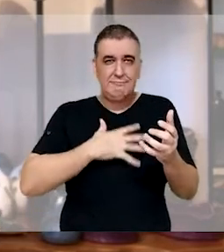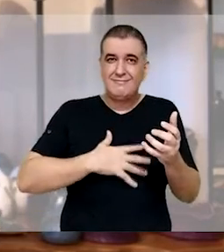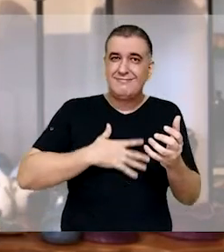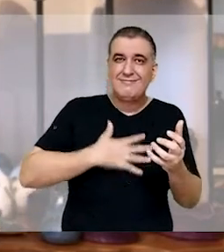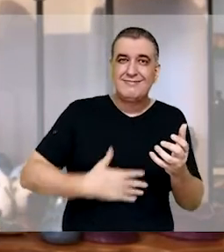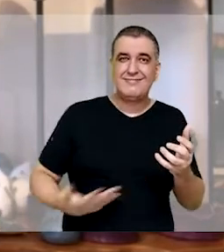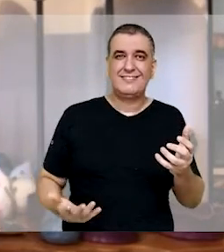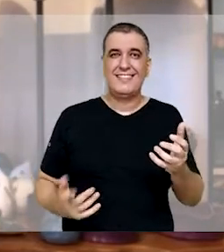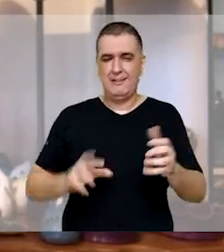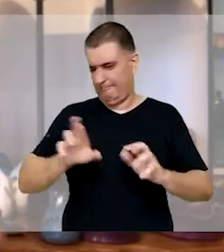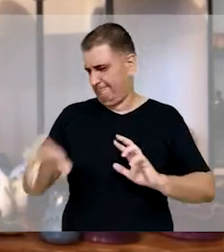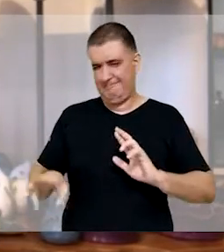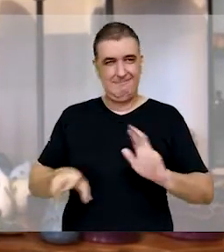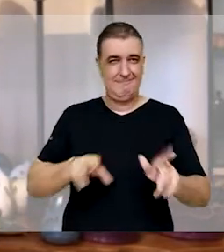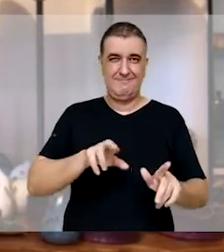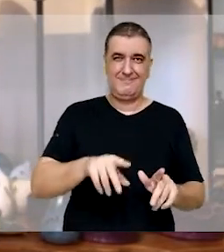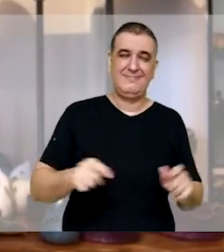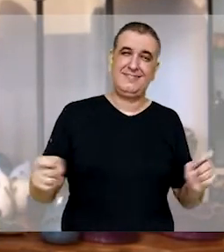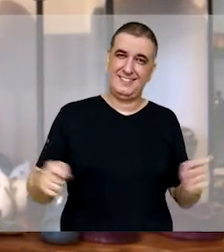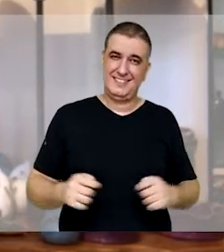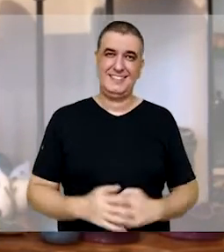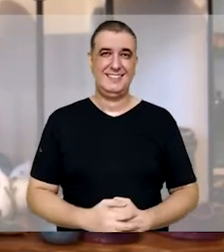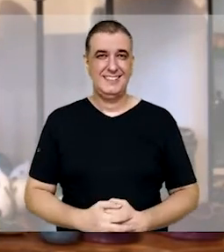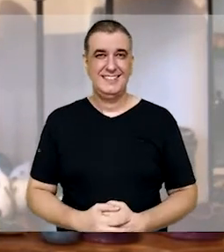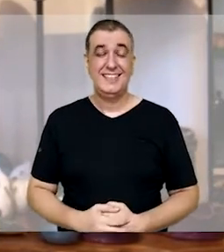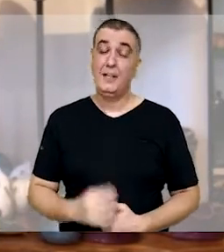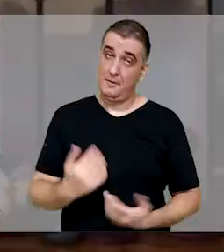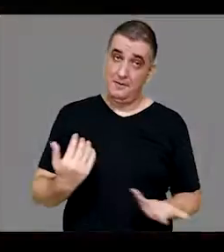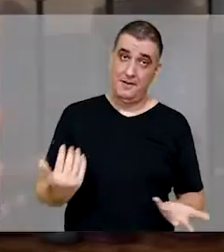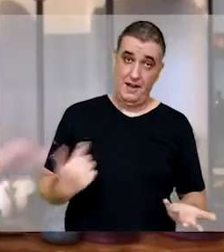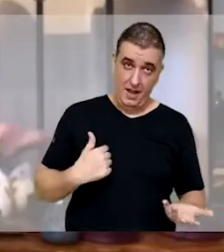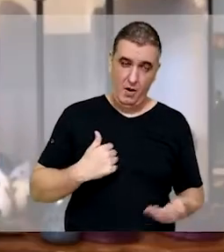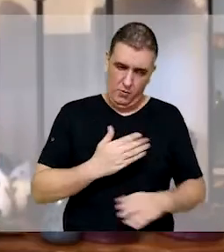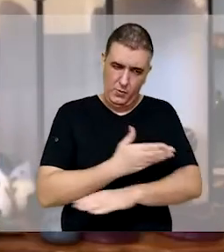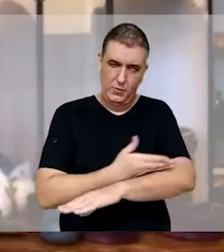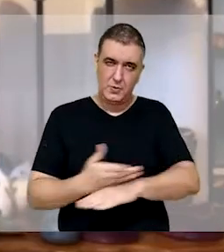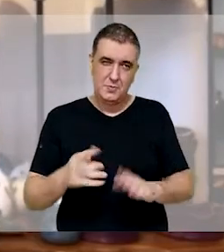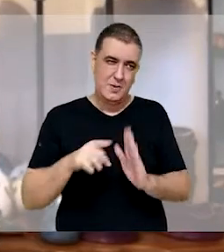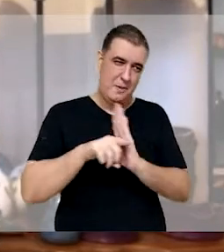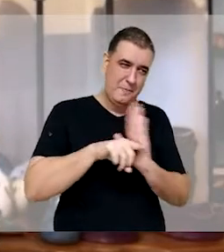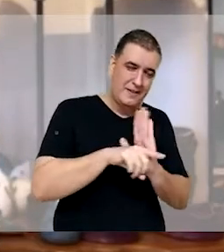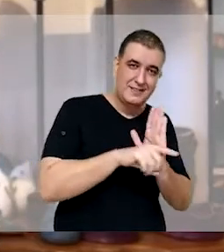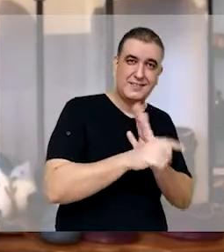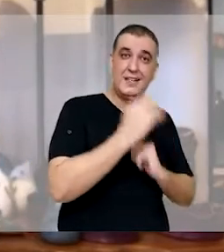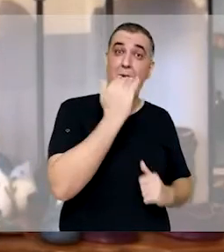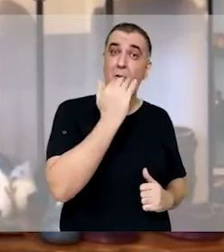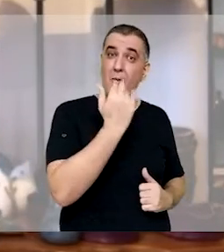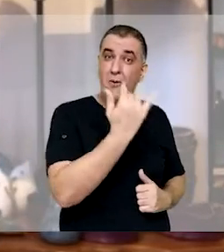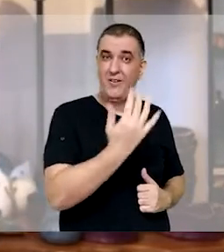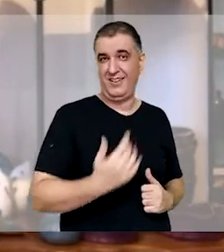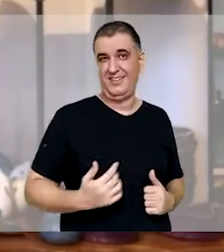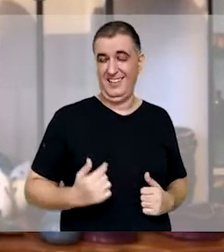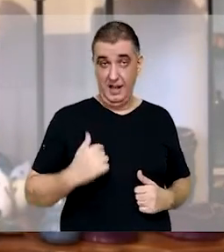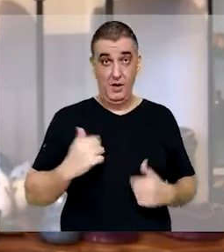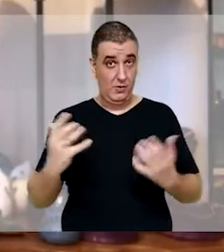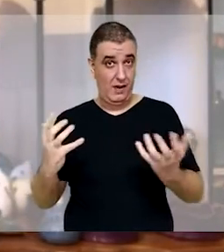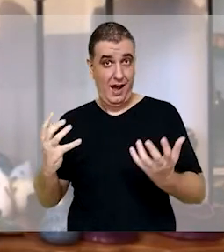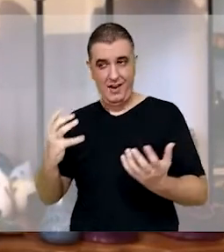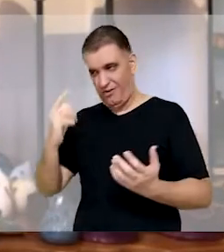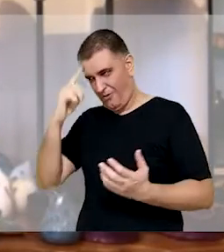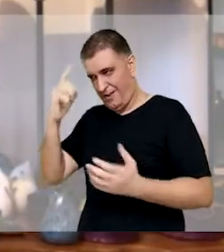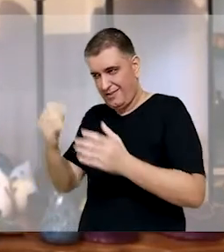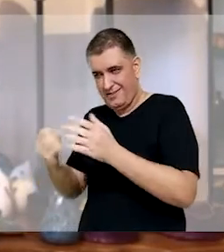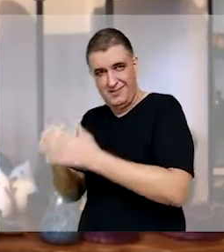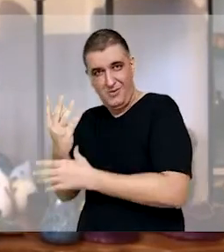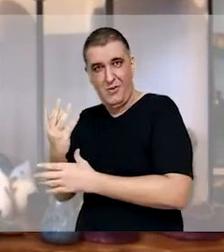gostosa, pensando nesses objetos de cotidiano. Agora eu tô pesquisando cor, porque eu tô com uma nova coleção na cabeça,